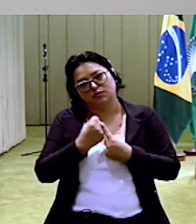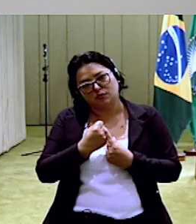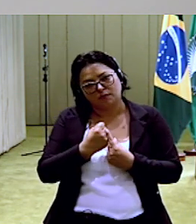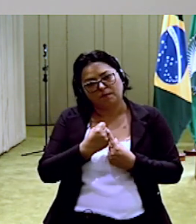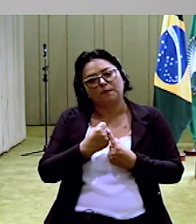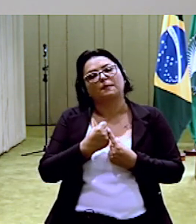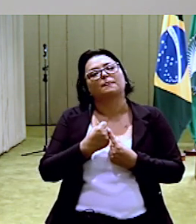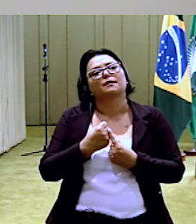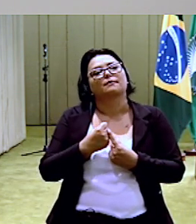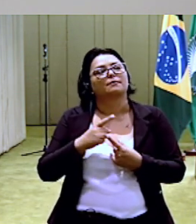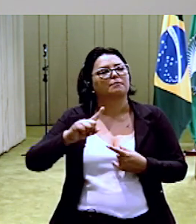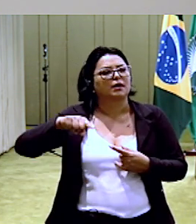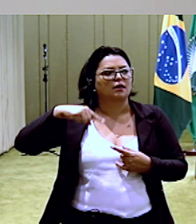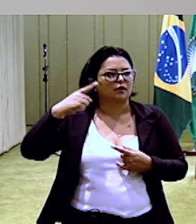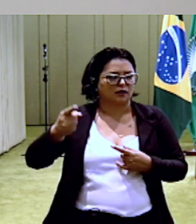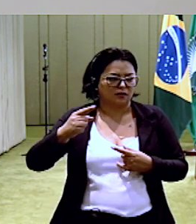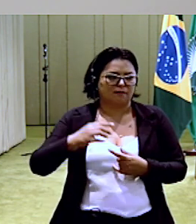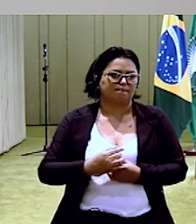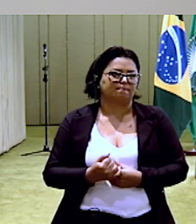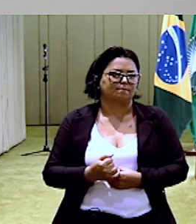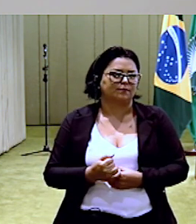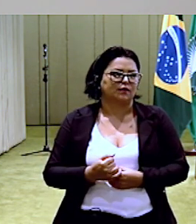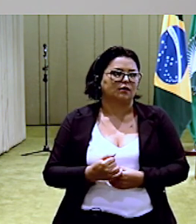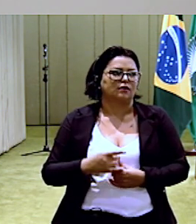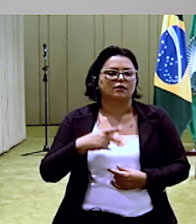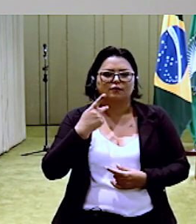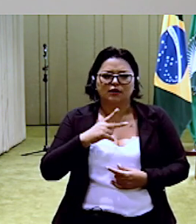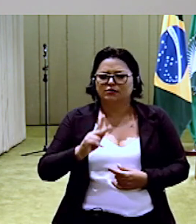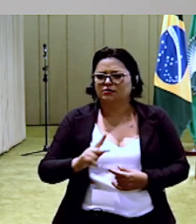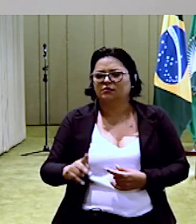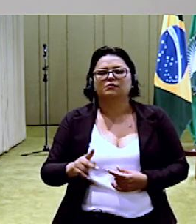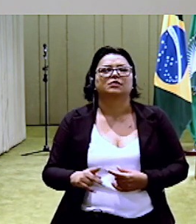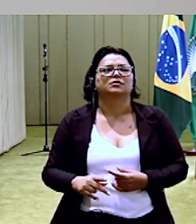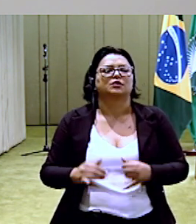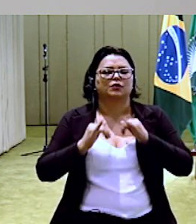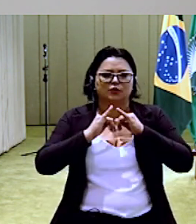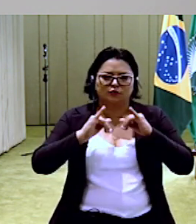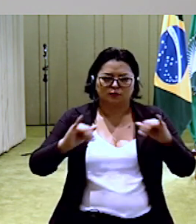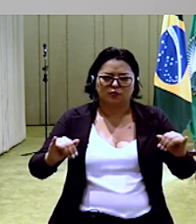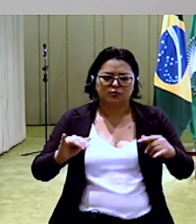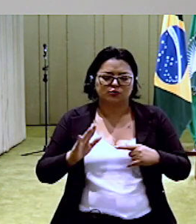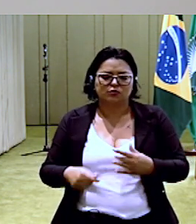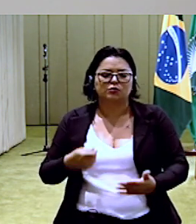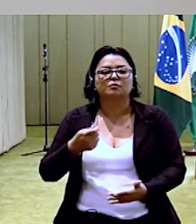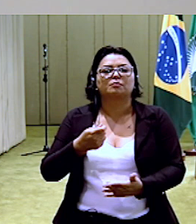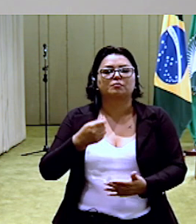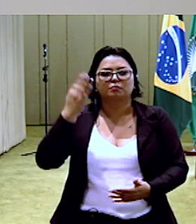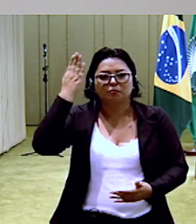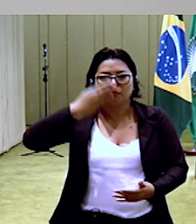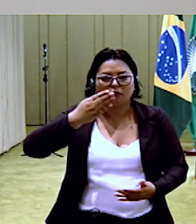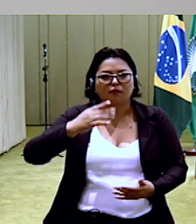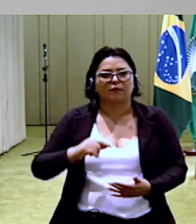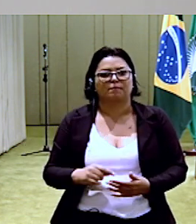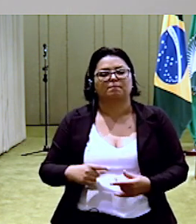de reparação, mas eu acho que a gente tem que ir além, né? E eu gosto sempre de dar dados, que corroboram,